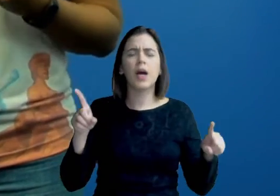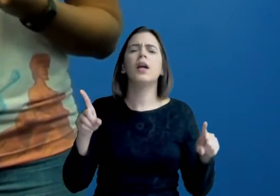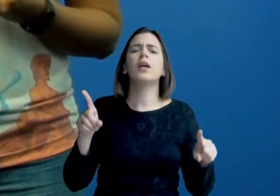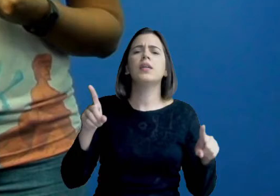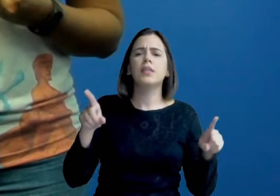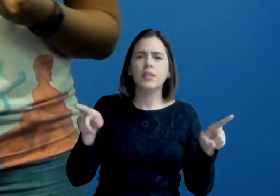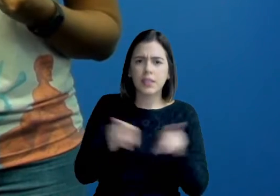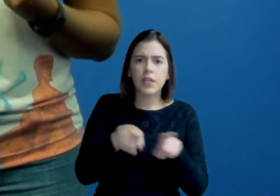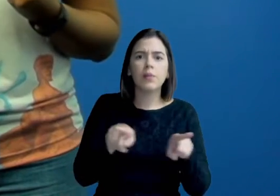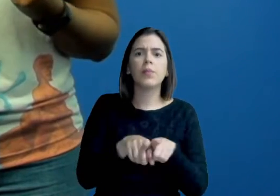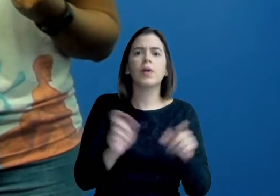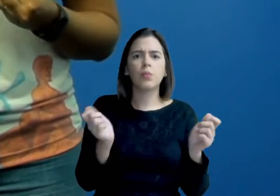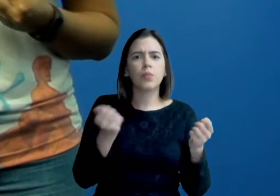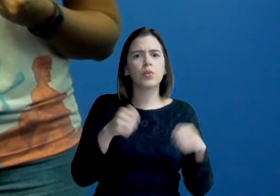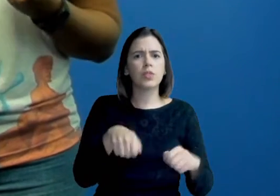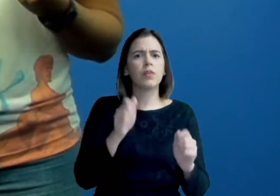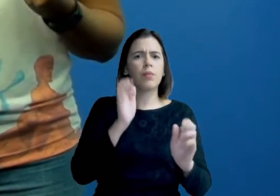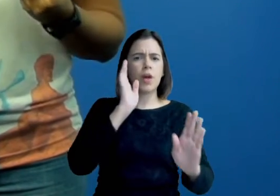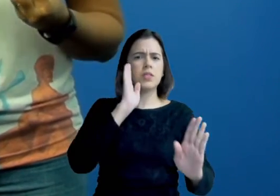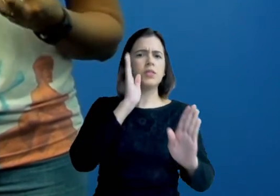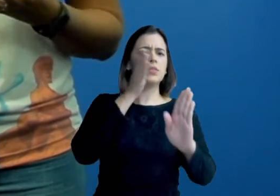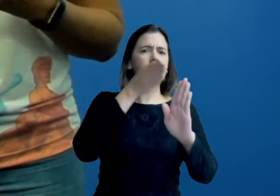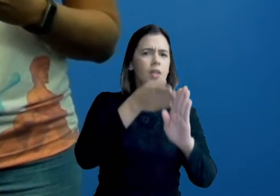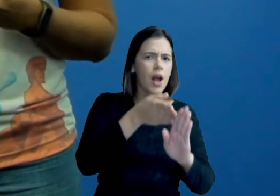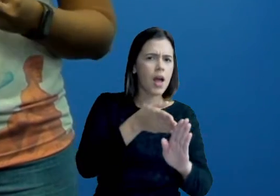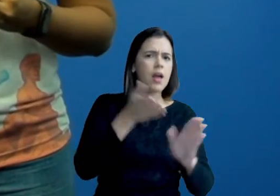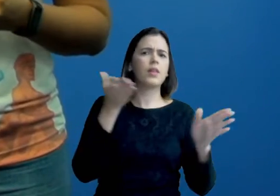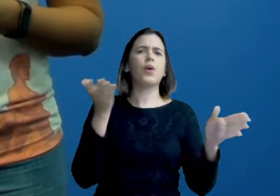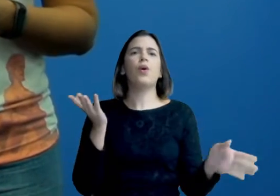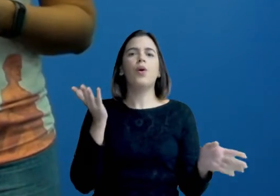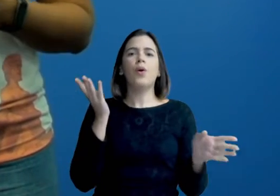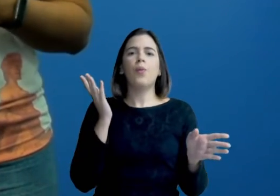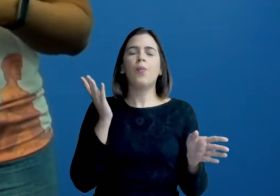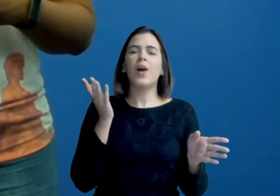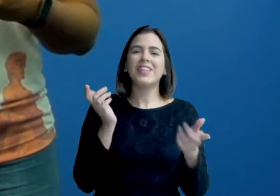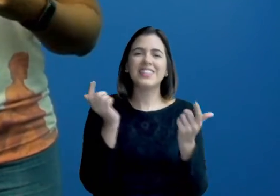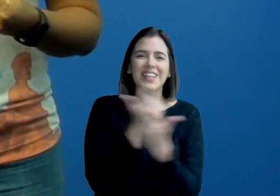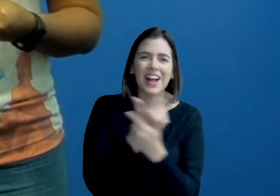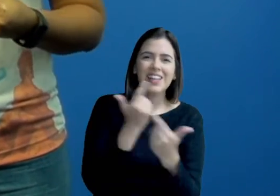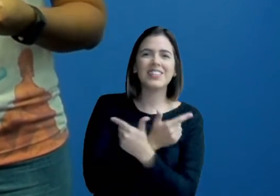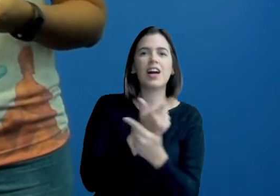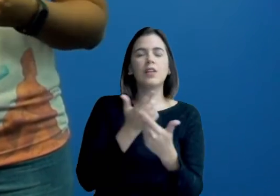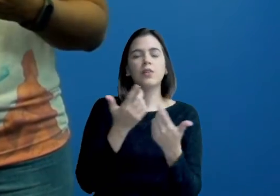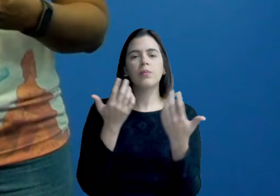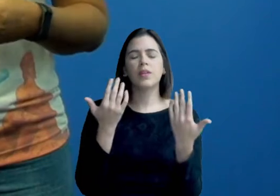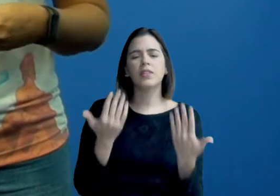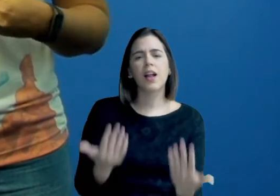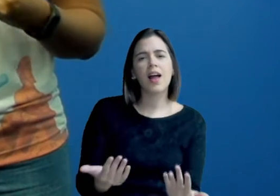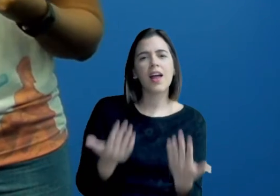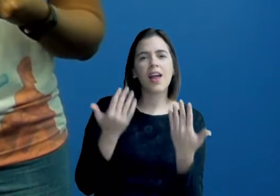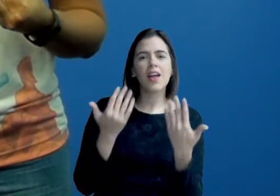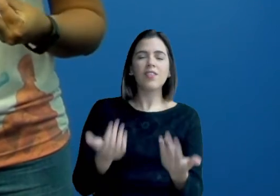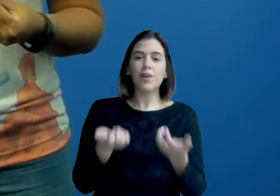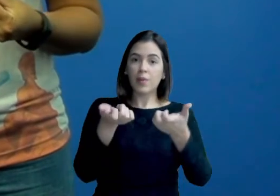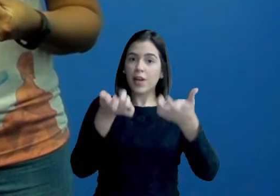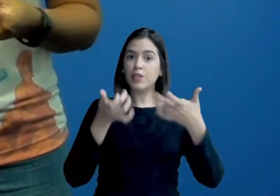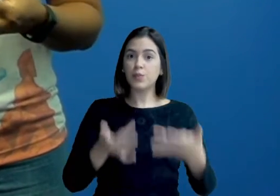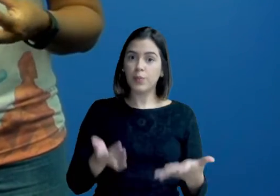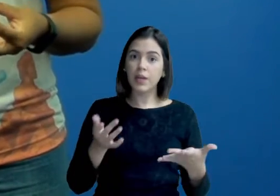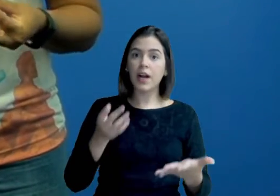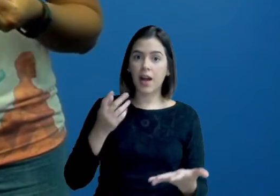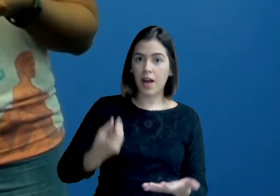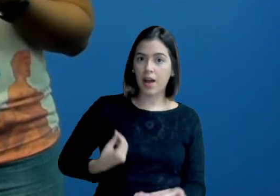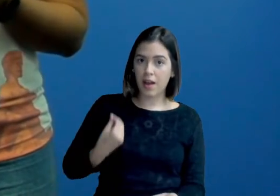pode ter esse efeito mais direto, mais engraçado, mais leve, para dizer a